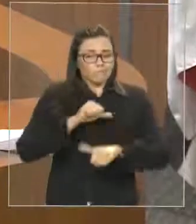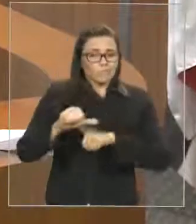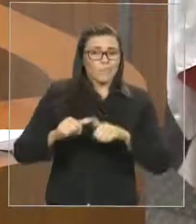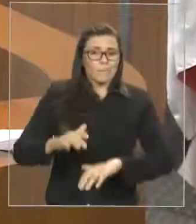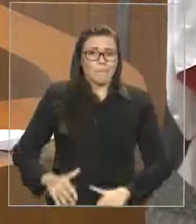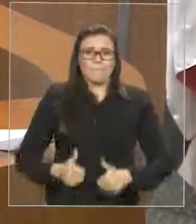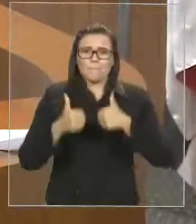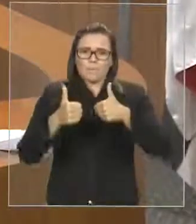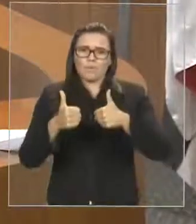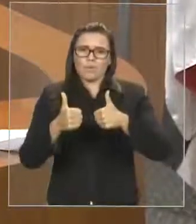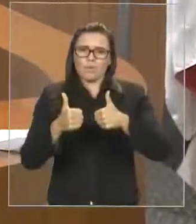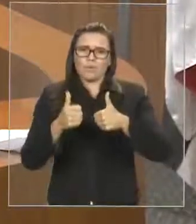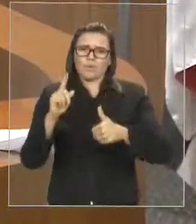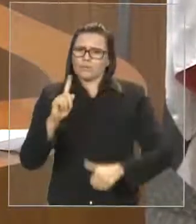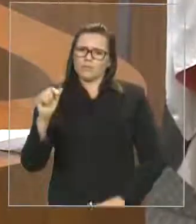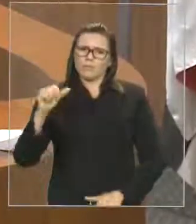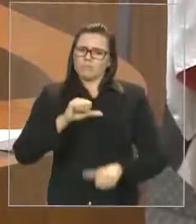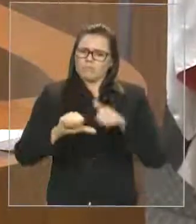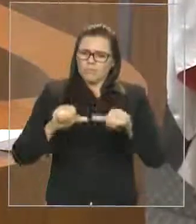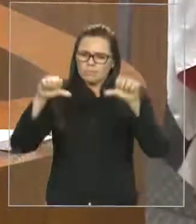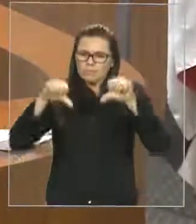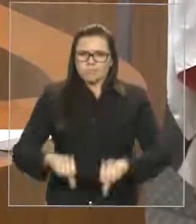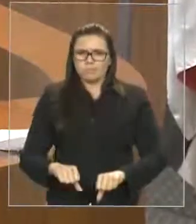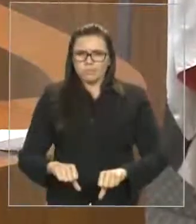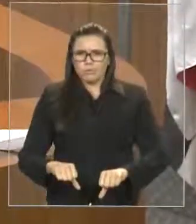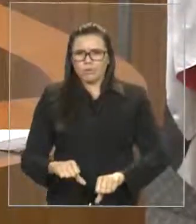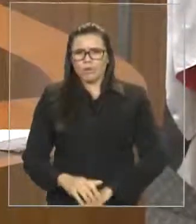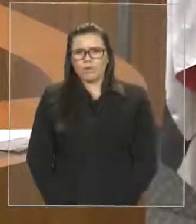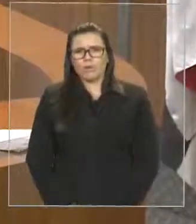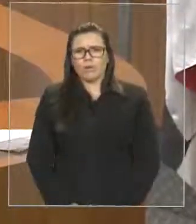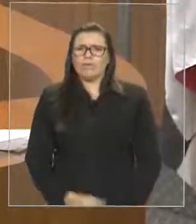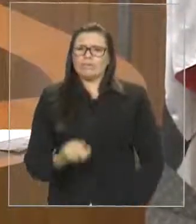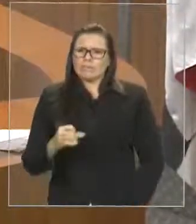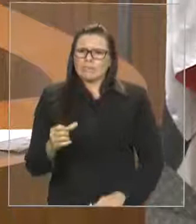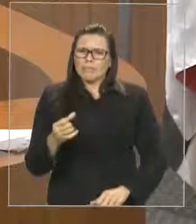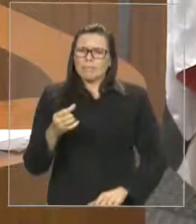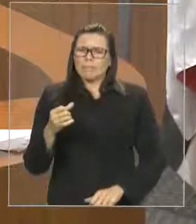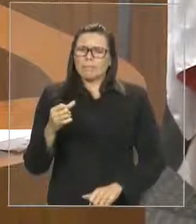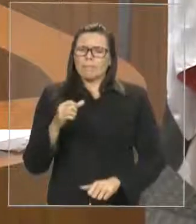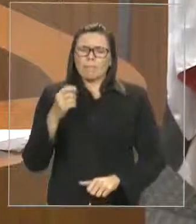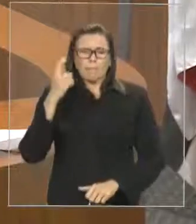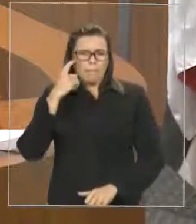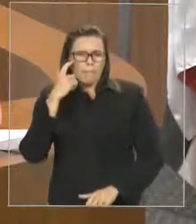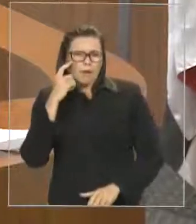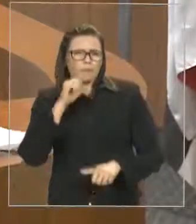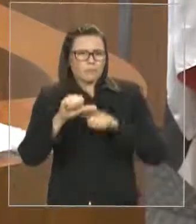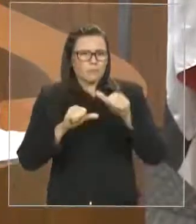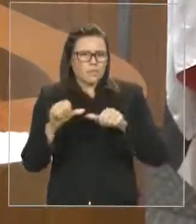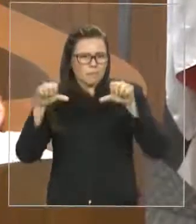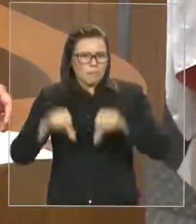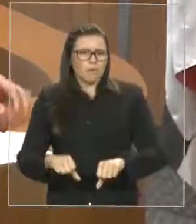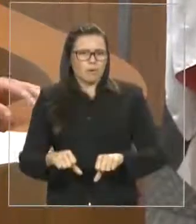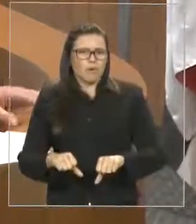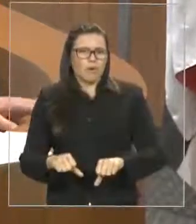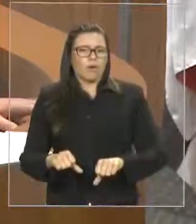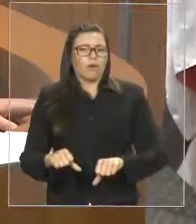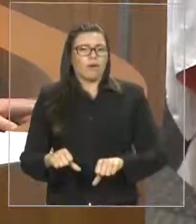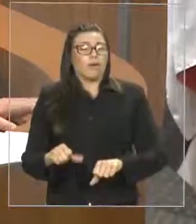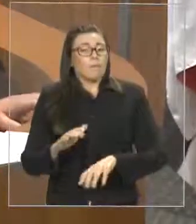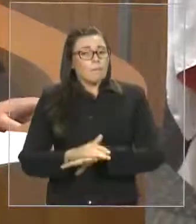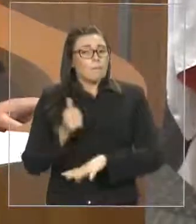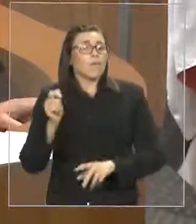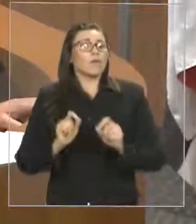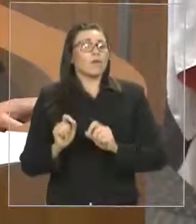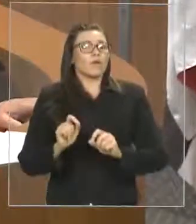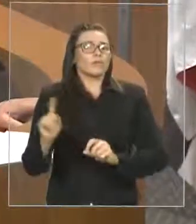para pior, deputada Francisca Primo, é melhor não mexer do jeito que está. Então, eu acho que situações importantes, já houve